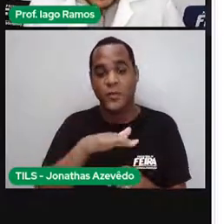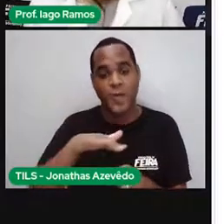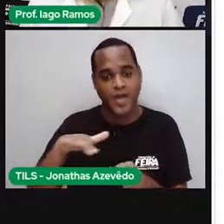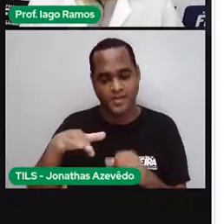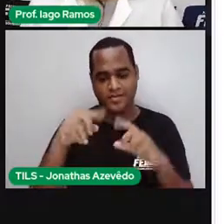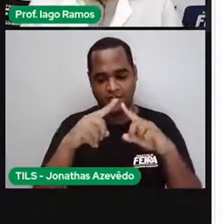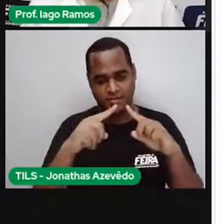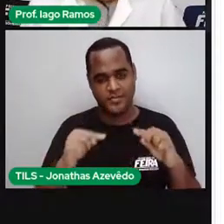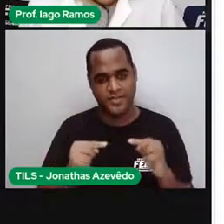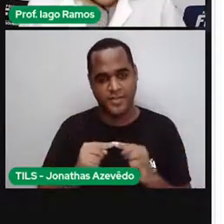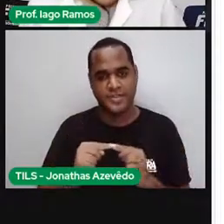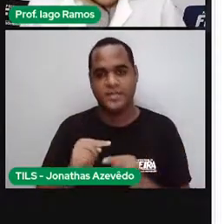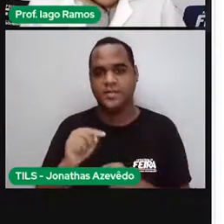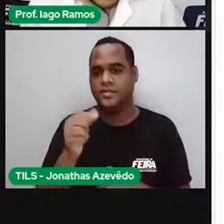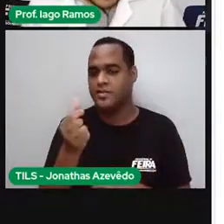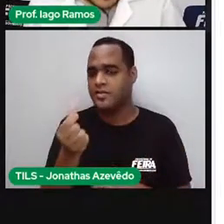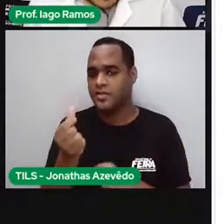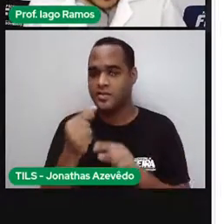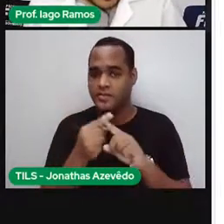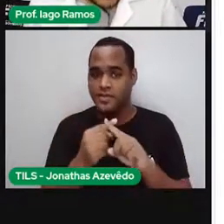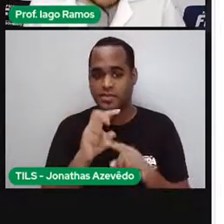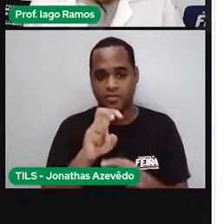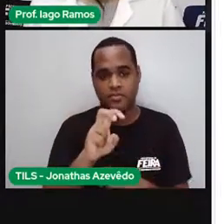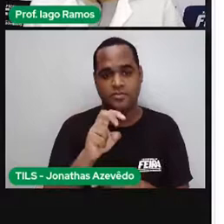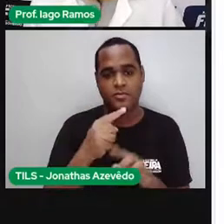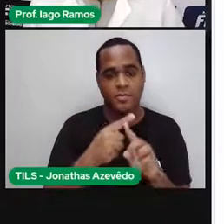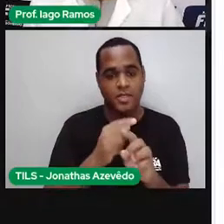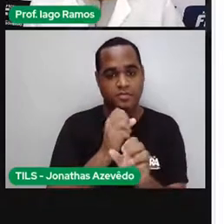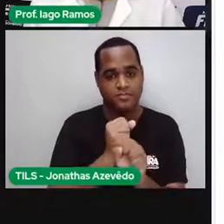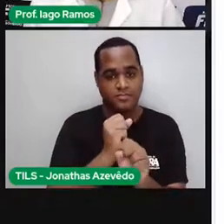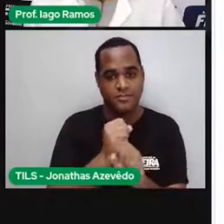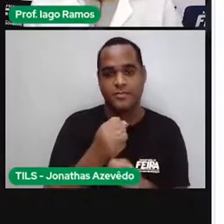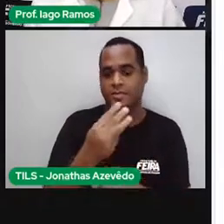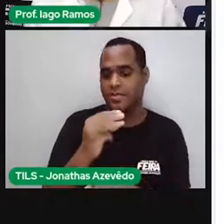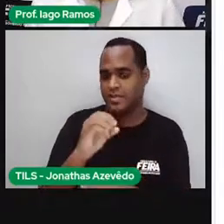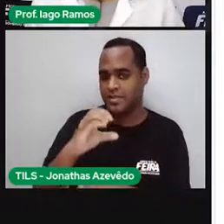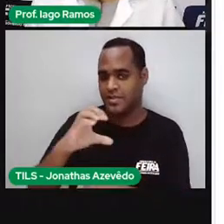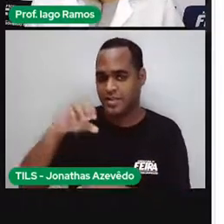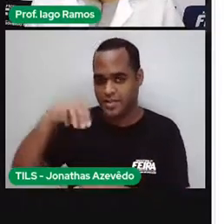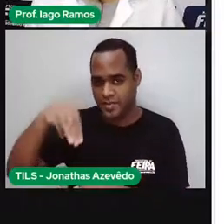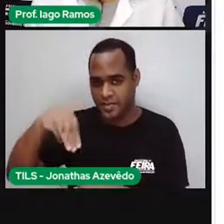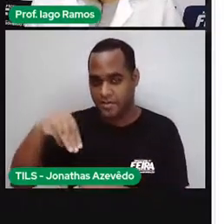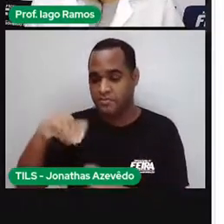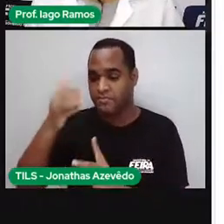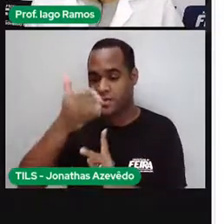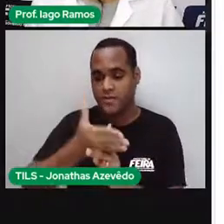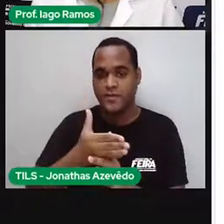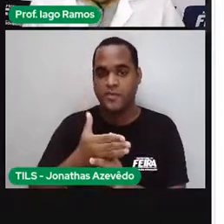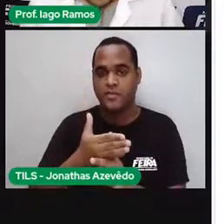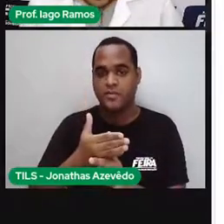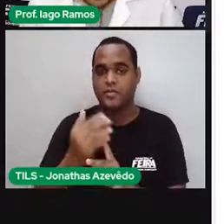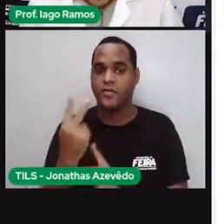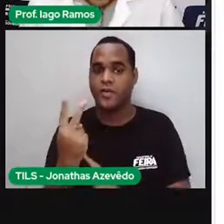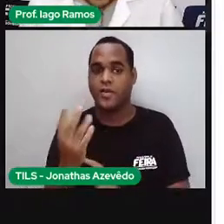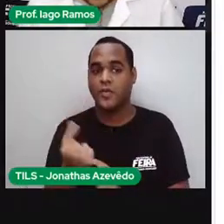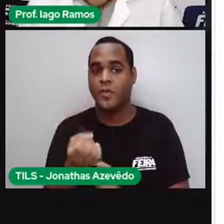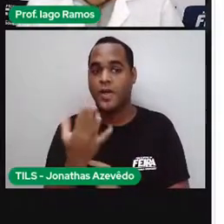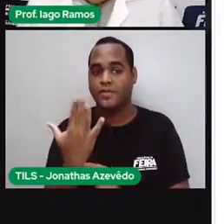área desse triângulo vai ser 30 centímetros cinco centímetros e